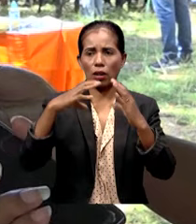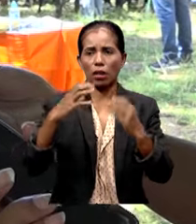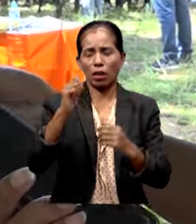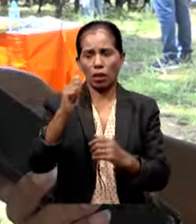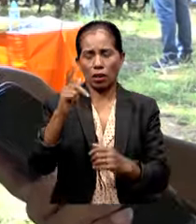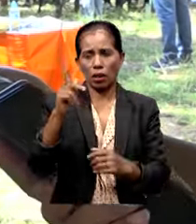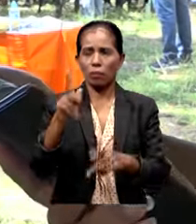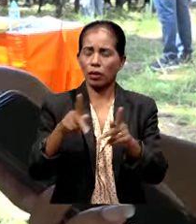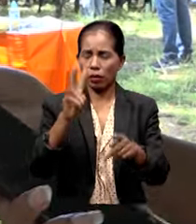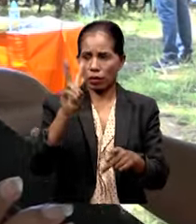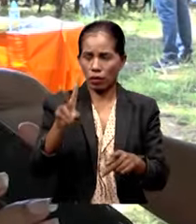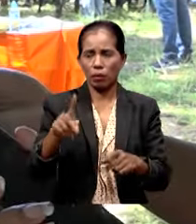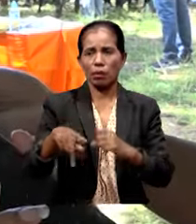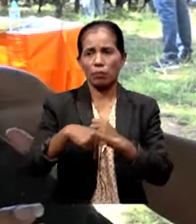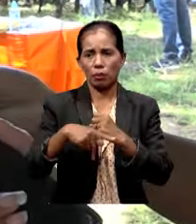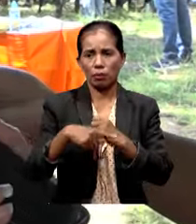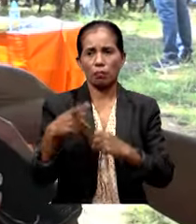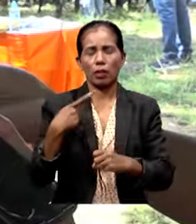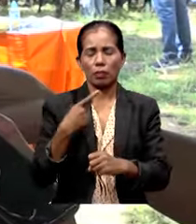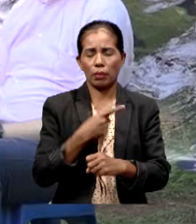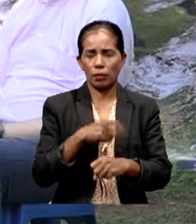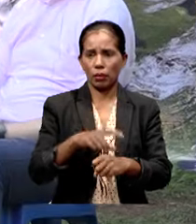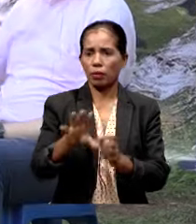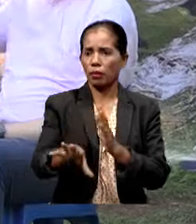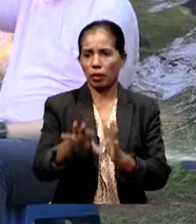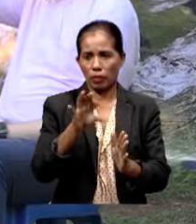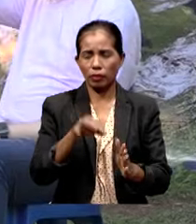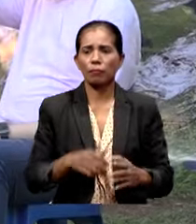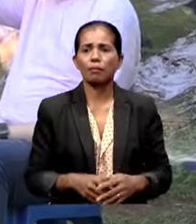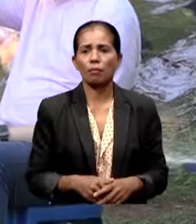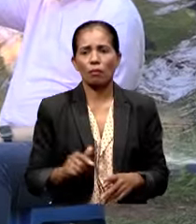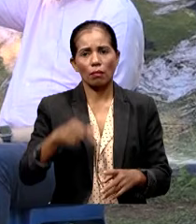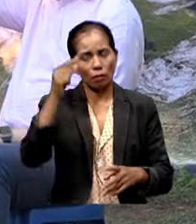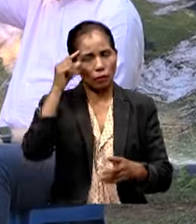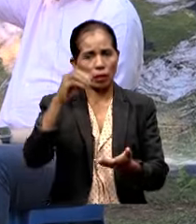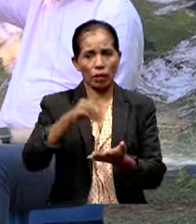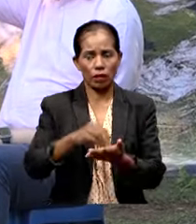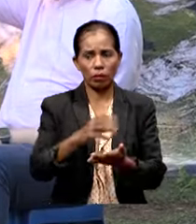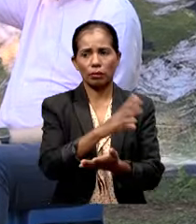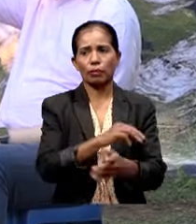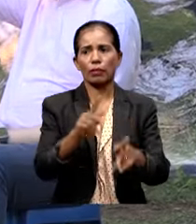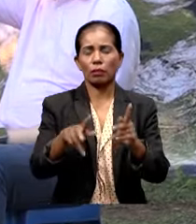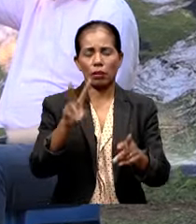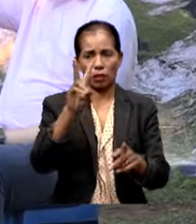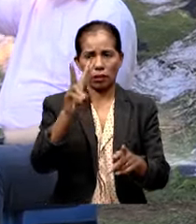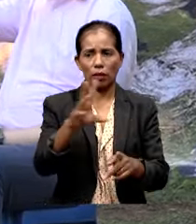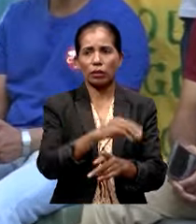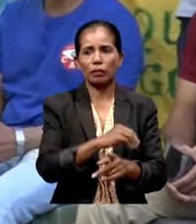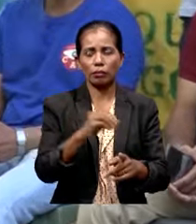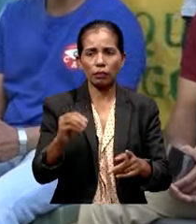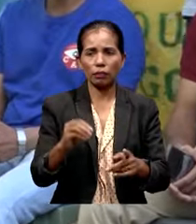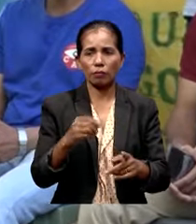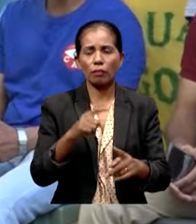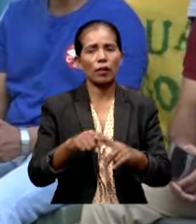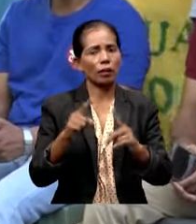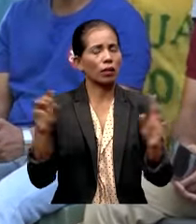para bancada sira parlamento sira tuhili. Antes ne governo propõe ona candidatura na enrua ba órgão legislatura,